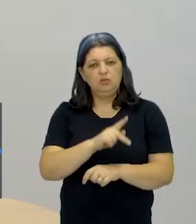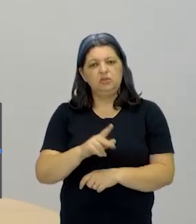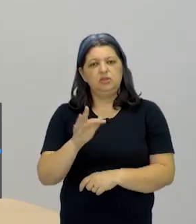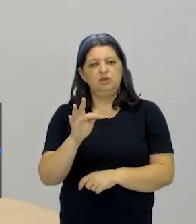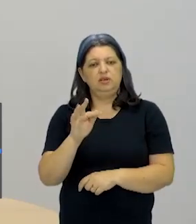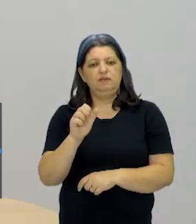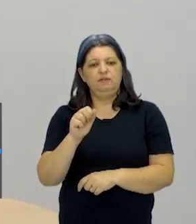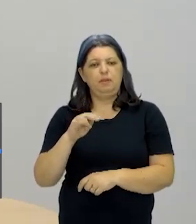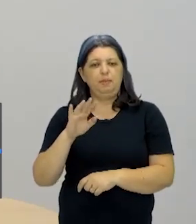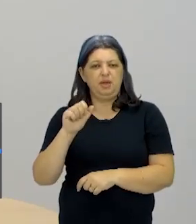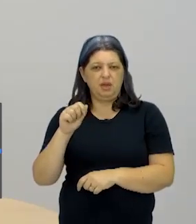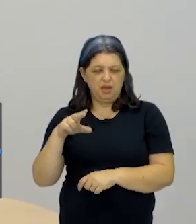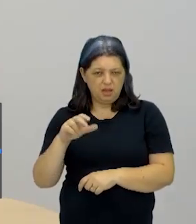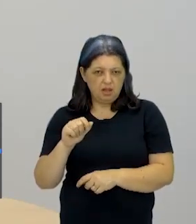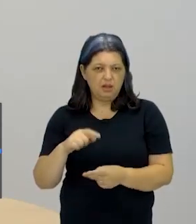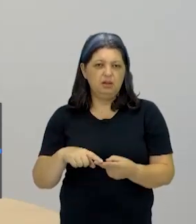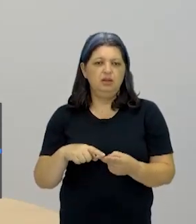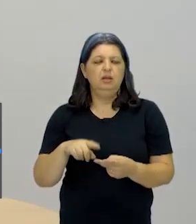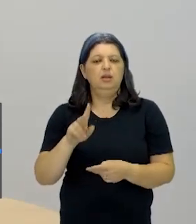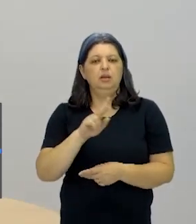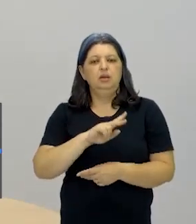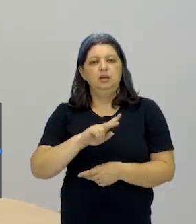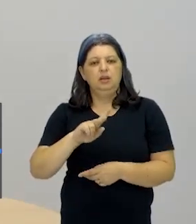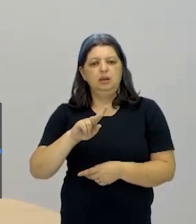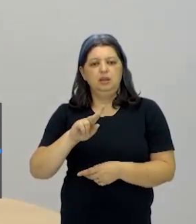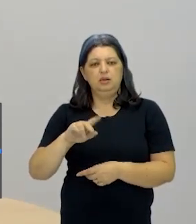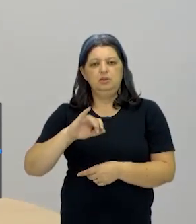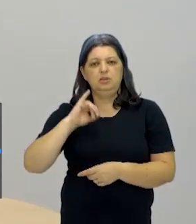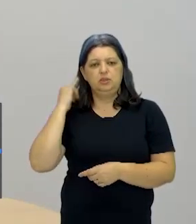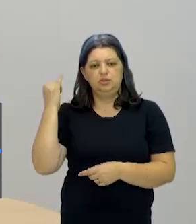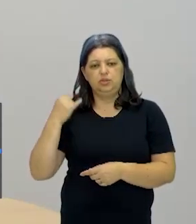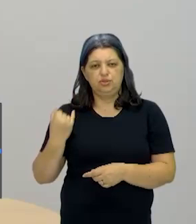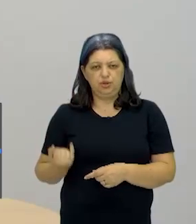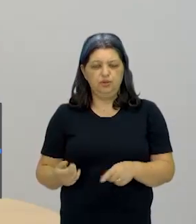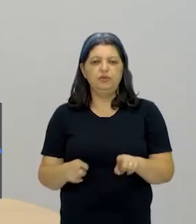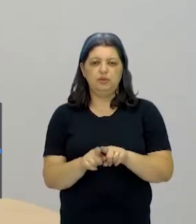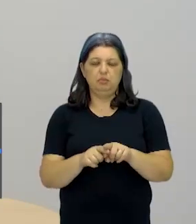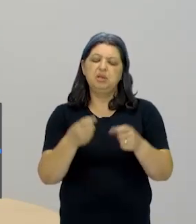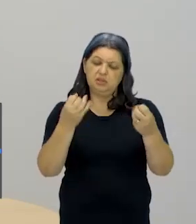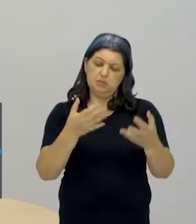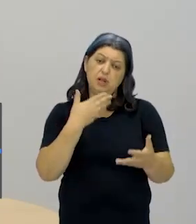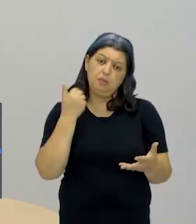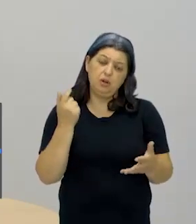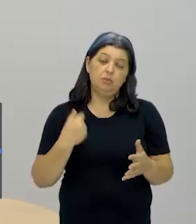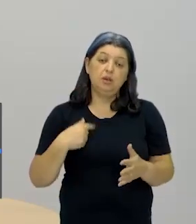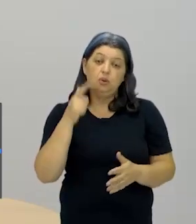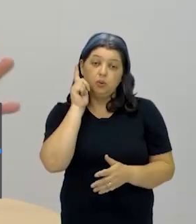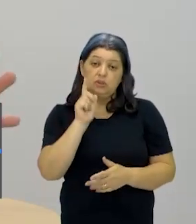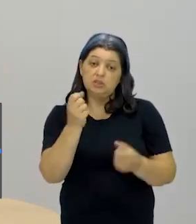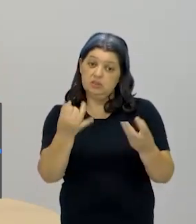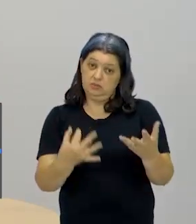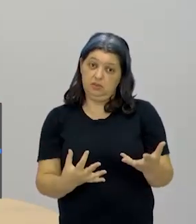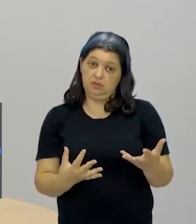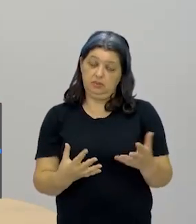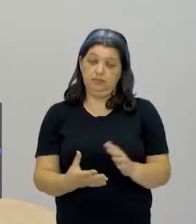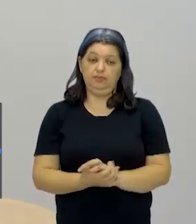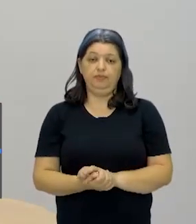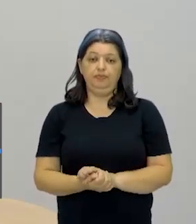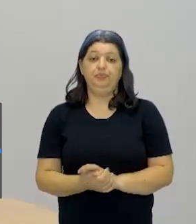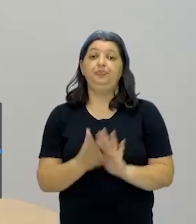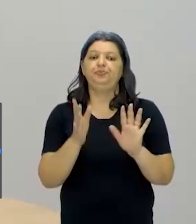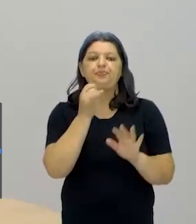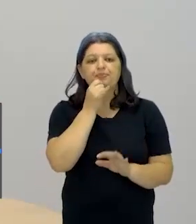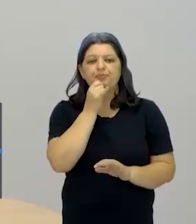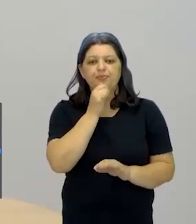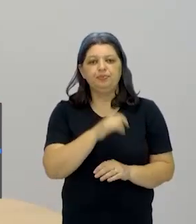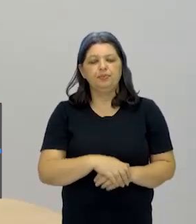professor Tiago, a professora Jennifer explicam isso muito melhor do que eu. Mas eu consigo explicar com exemplos. Por